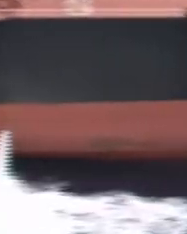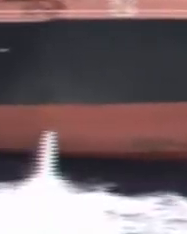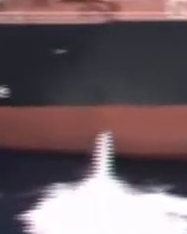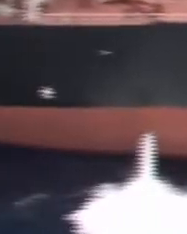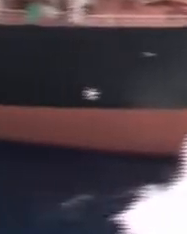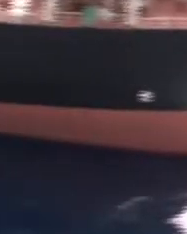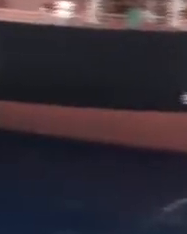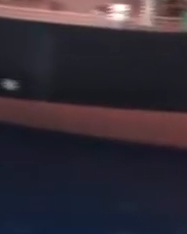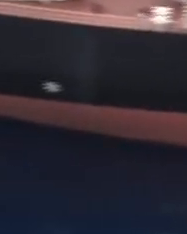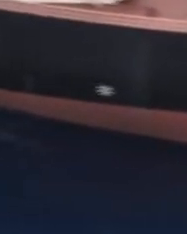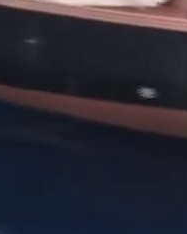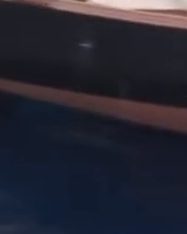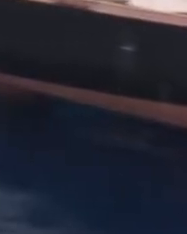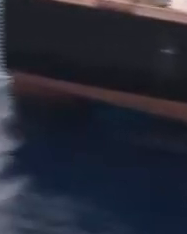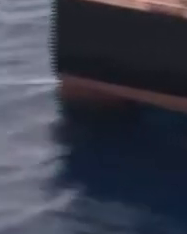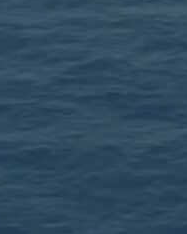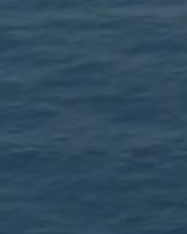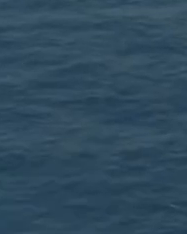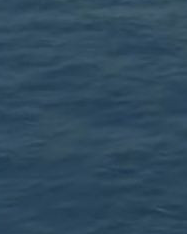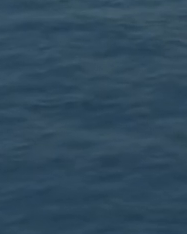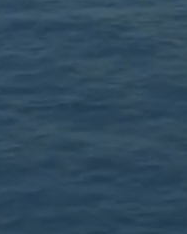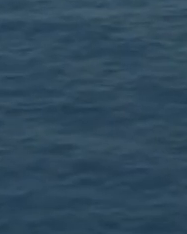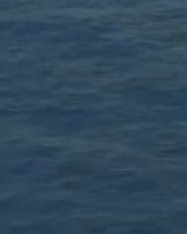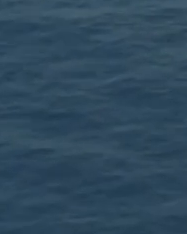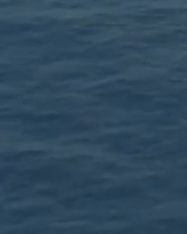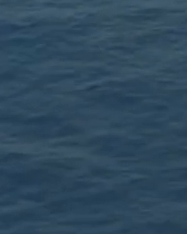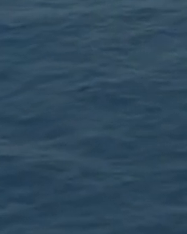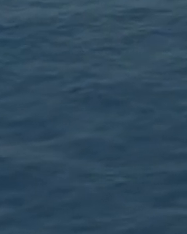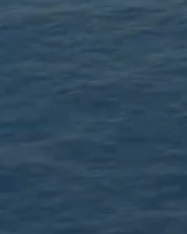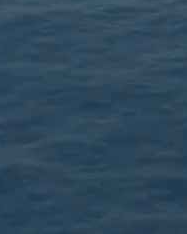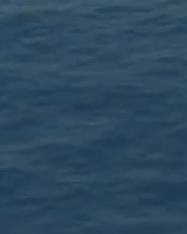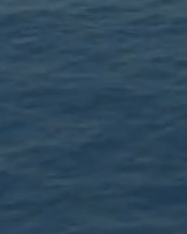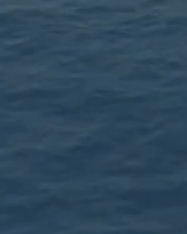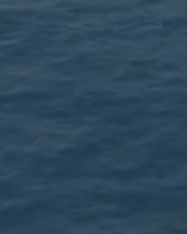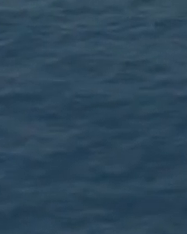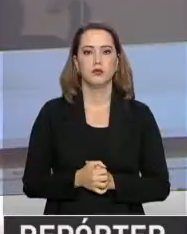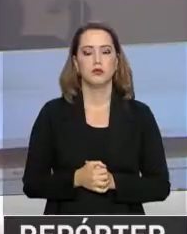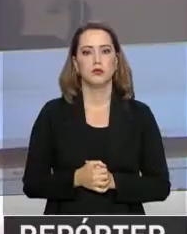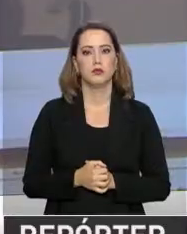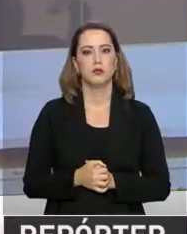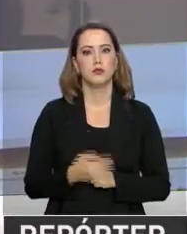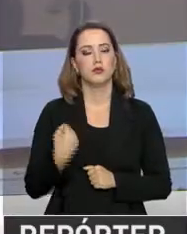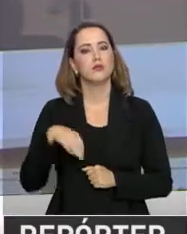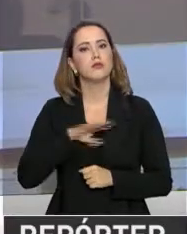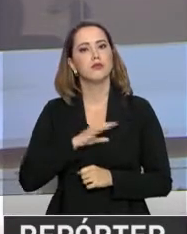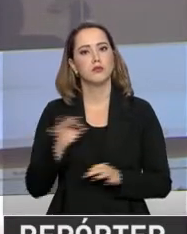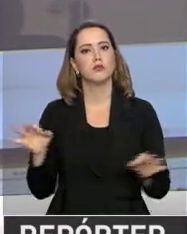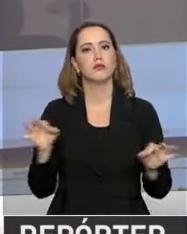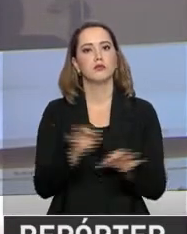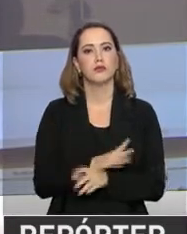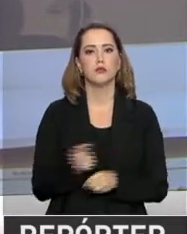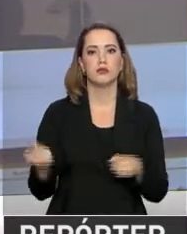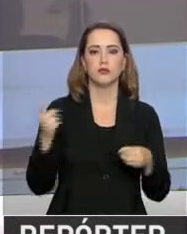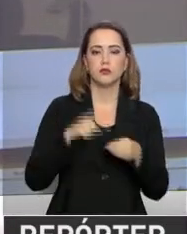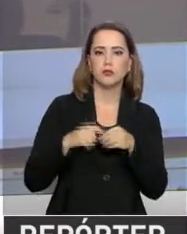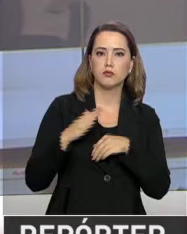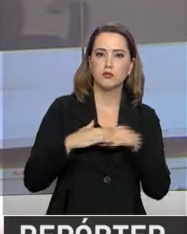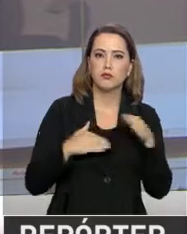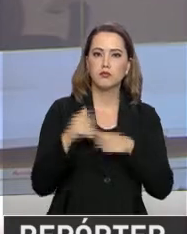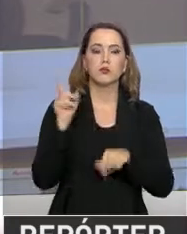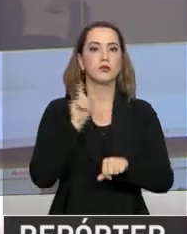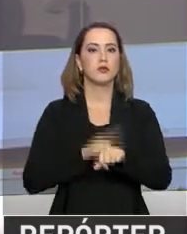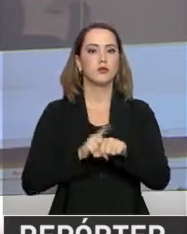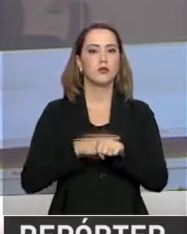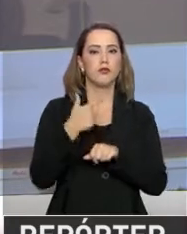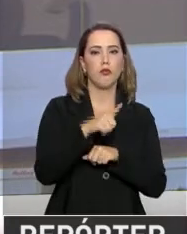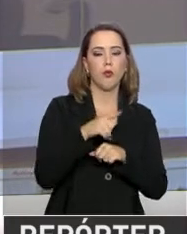e também ao retorno à operação de plataformas que estavam em manutenção. E nós ficamos por aqui, voltamos a qualquer momento com